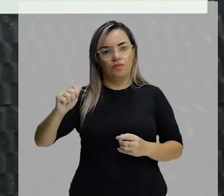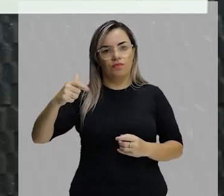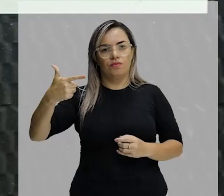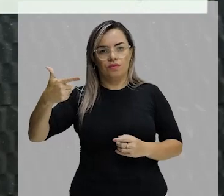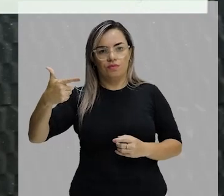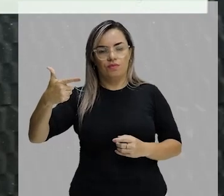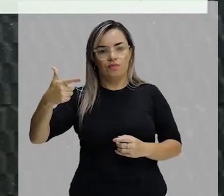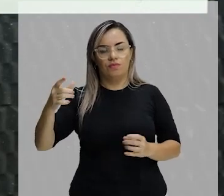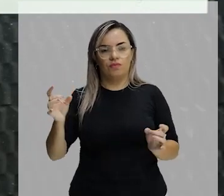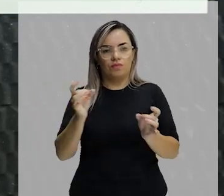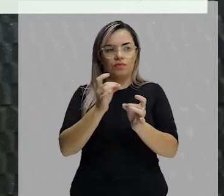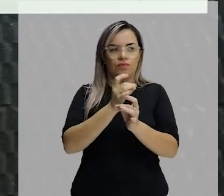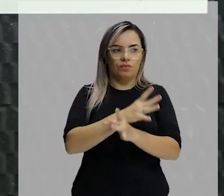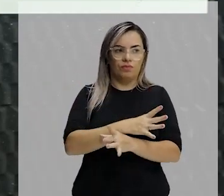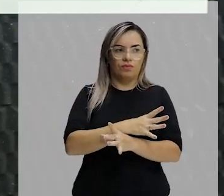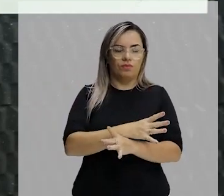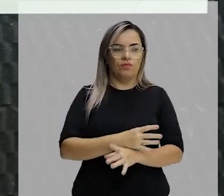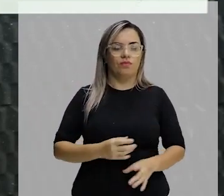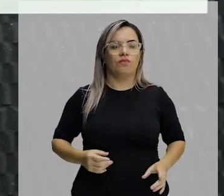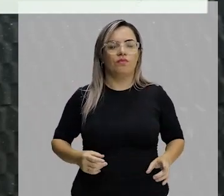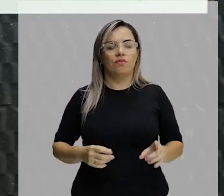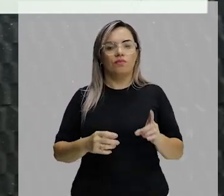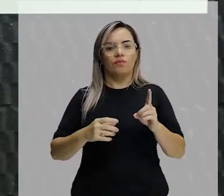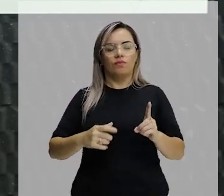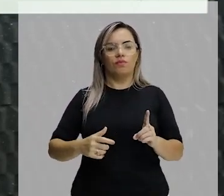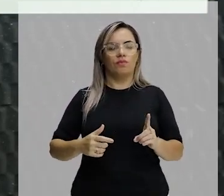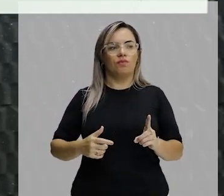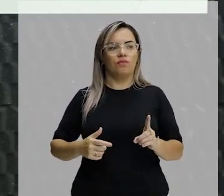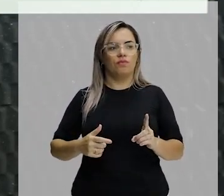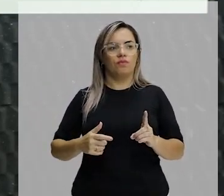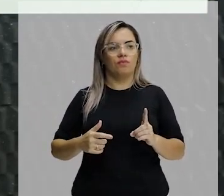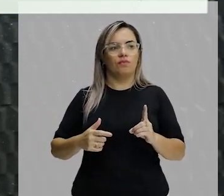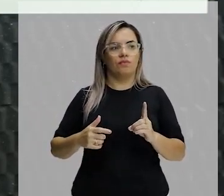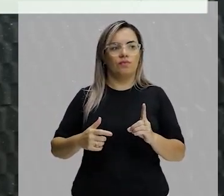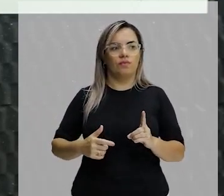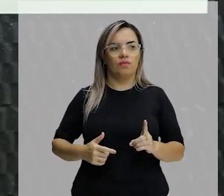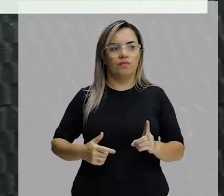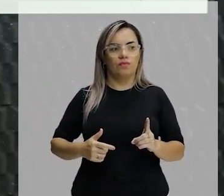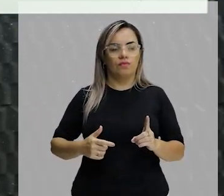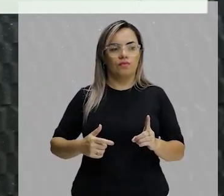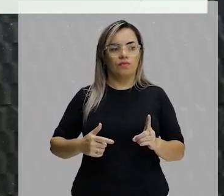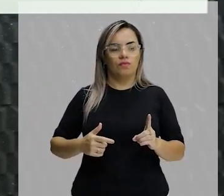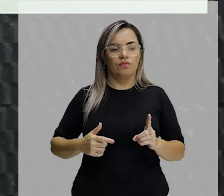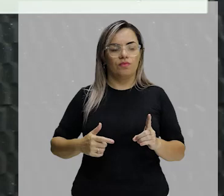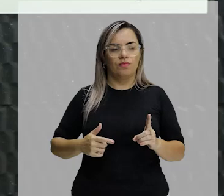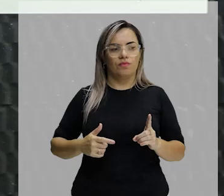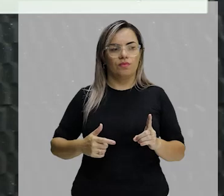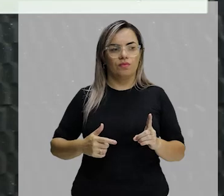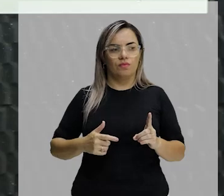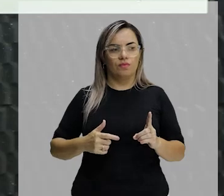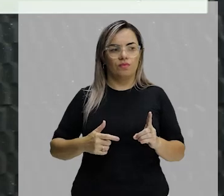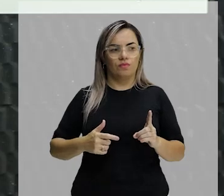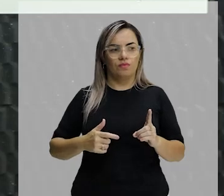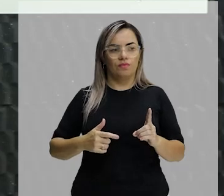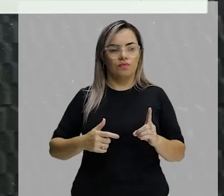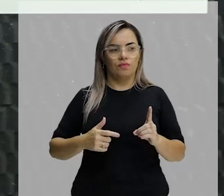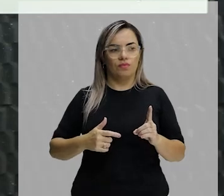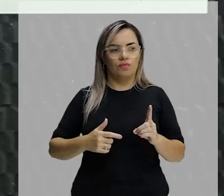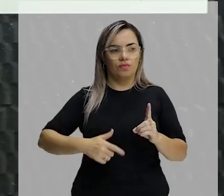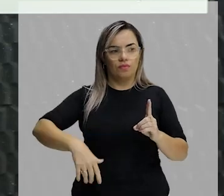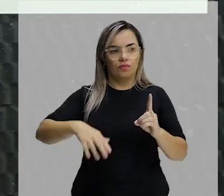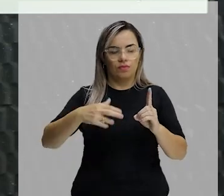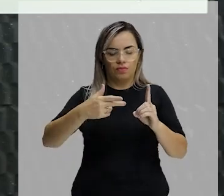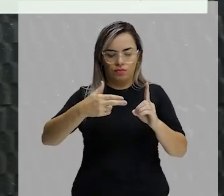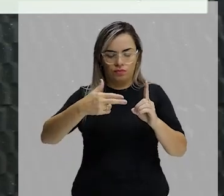E para finalizar, essa potência passa para lá na forma de raiz. Então, essa diagonal D vai ser